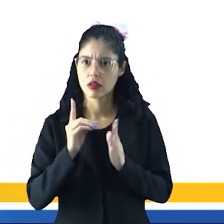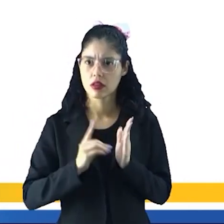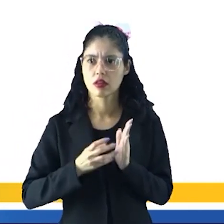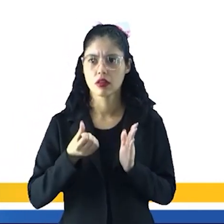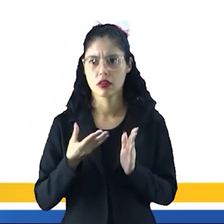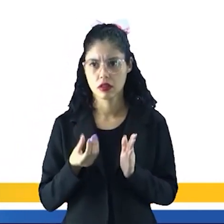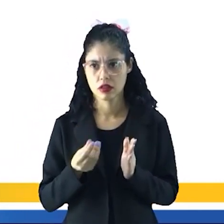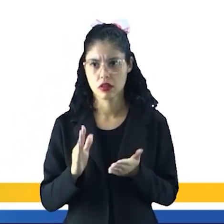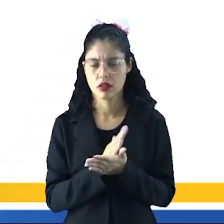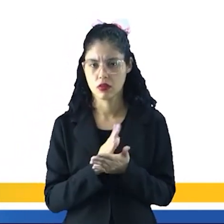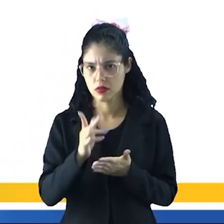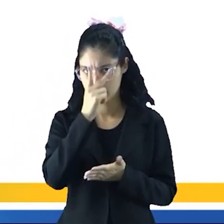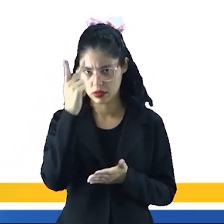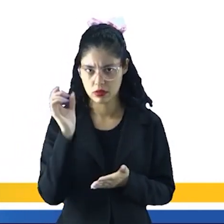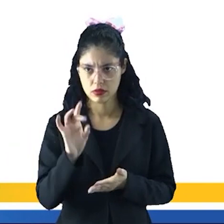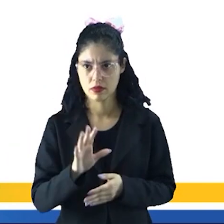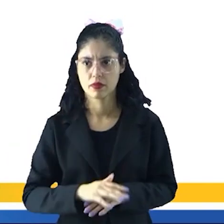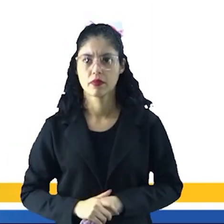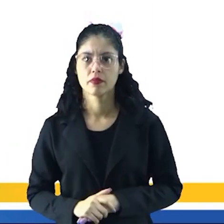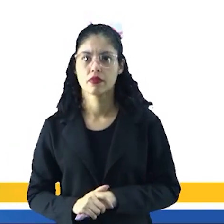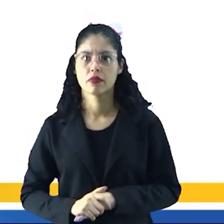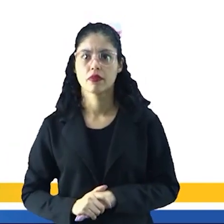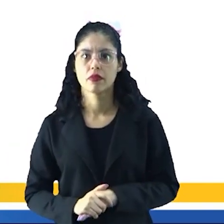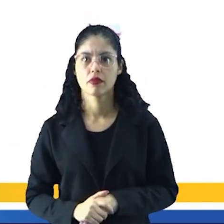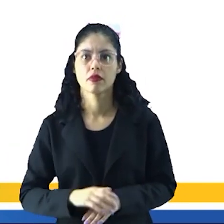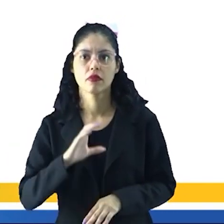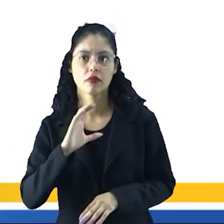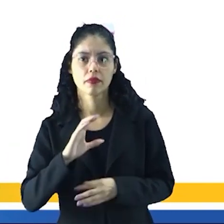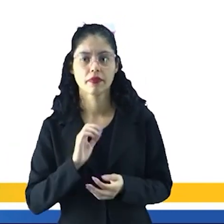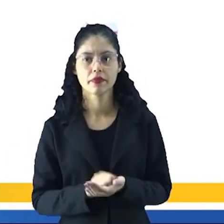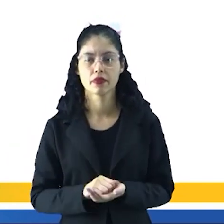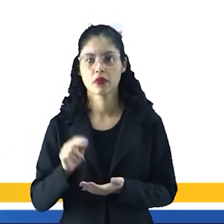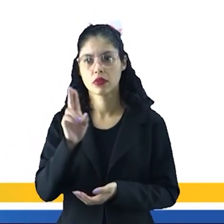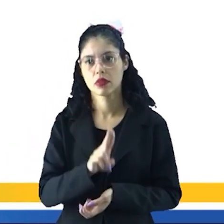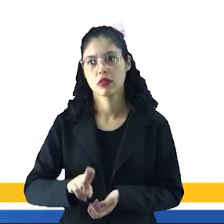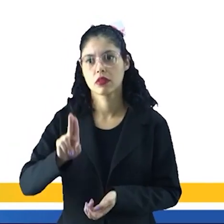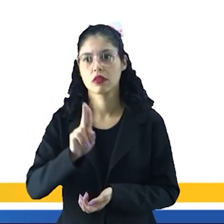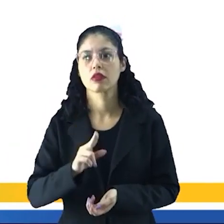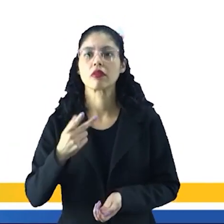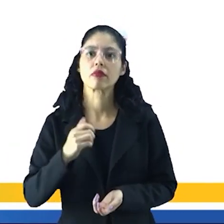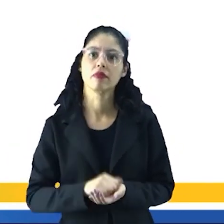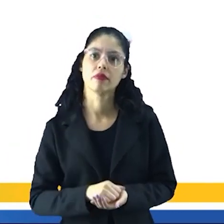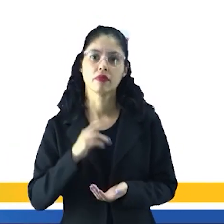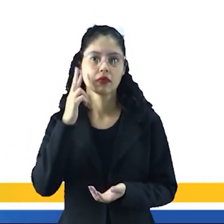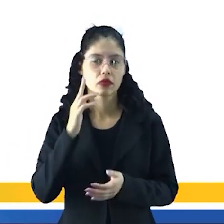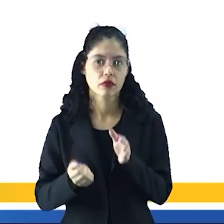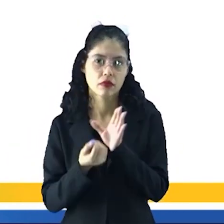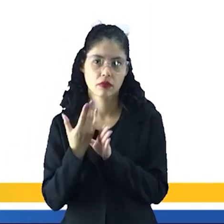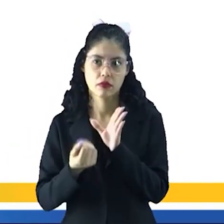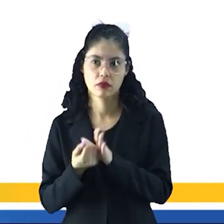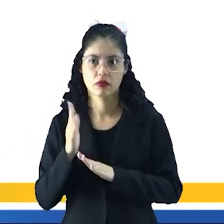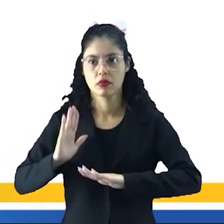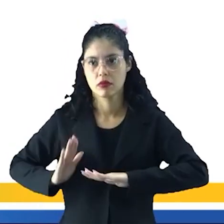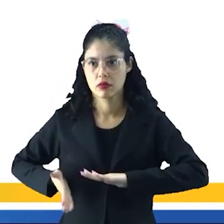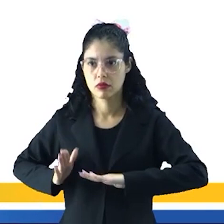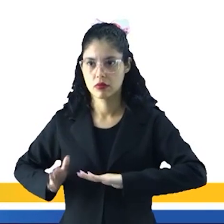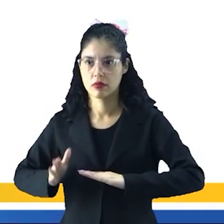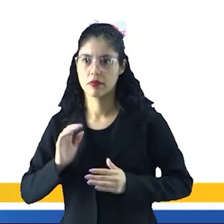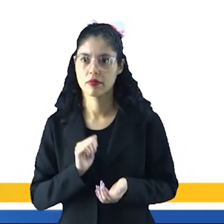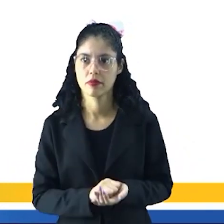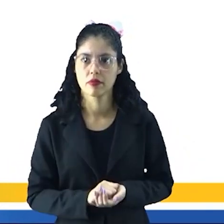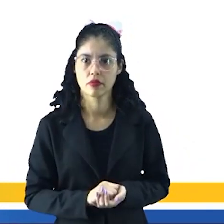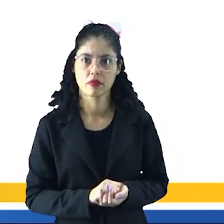de 60, só algumas pessoas. Letra C. O artista faz uso da apropriação comum à produção